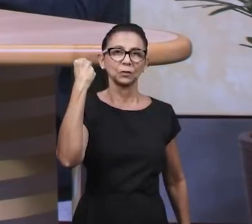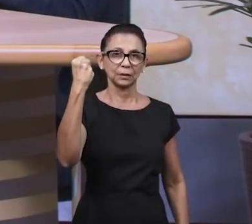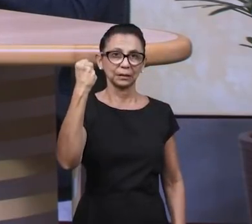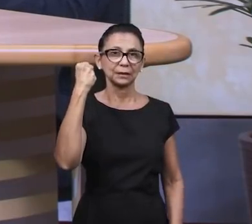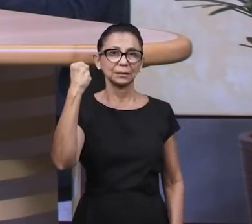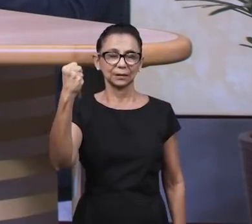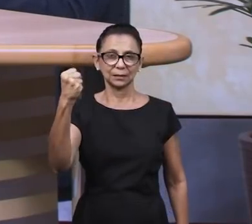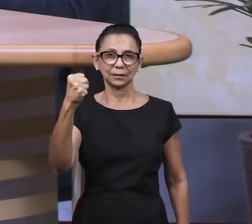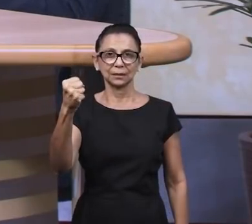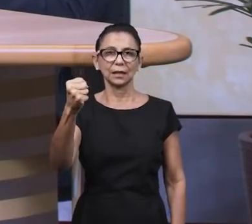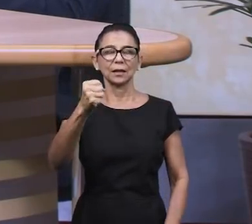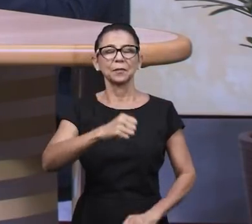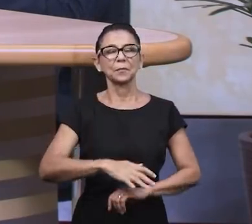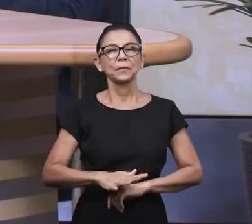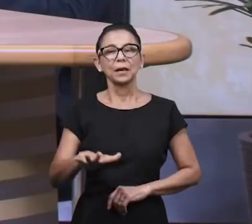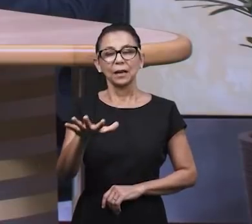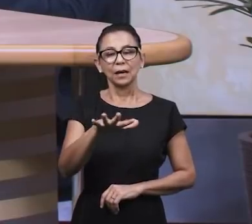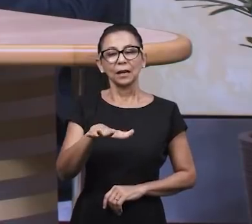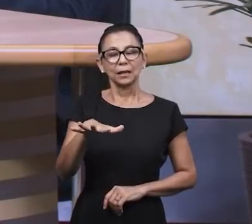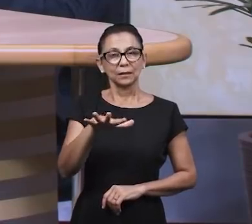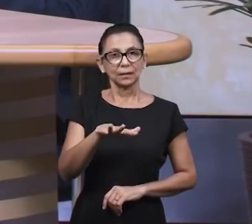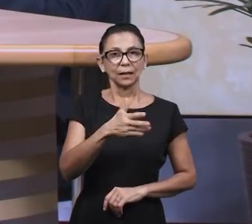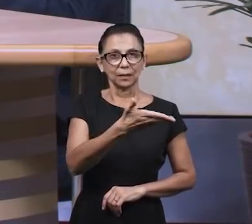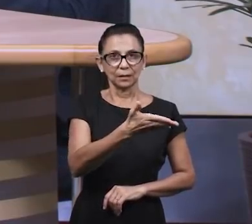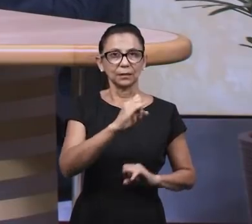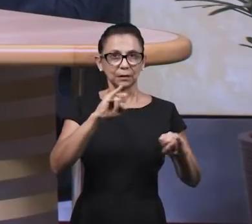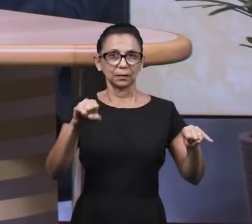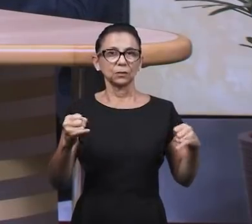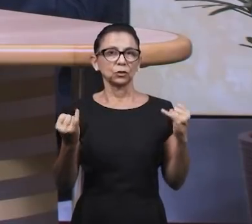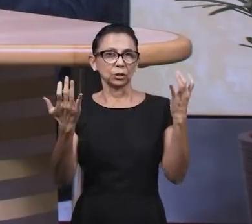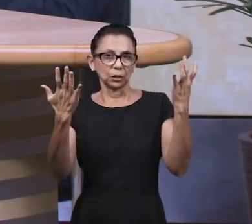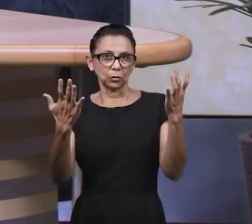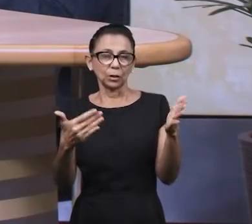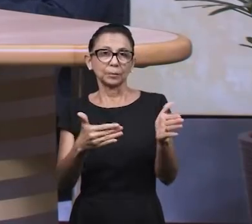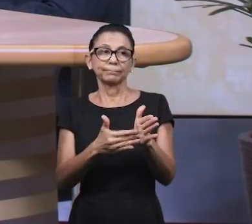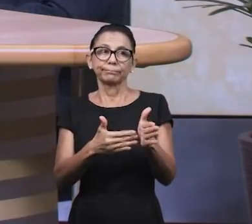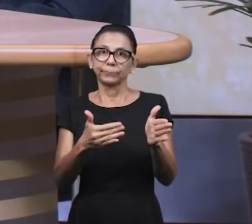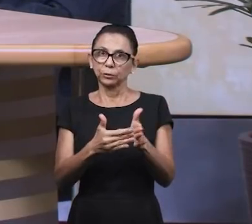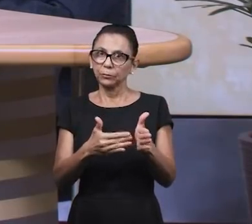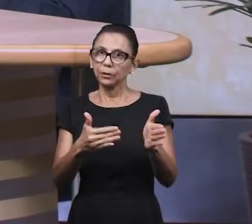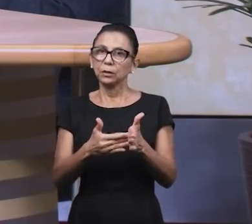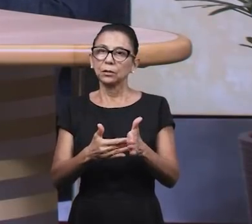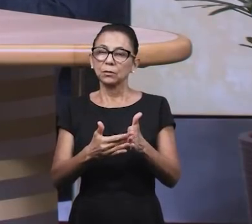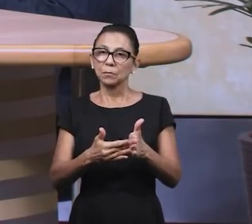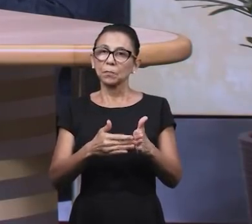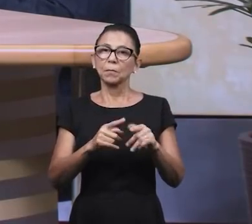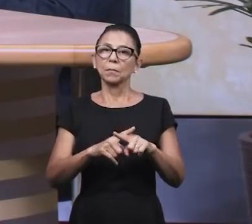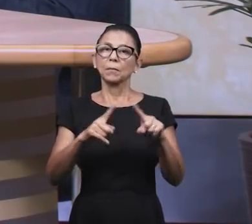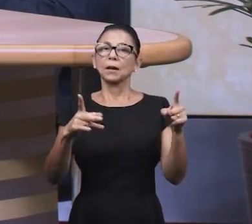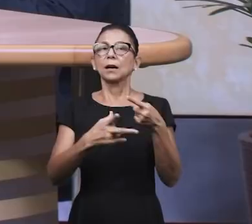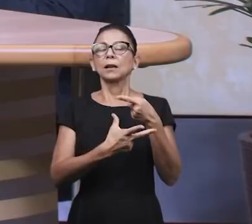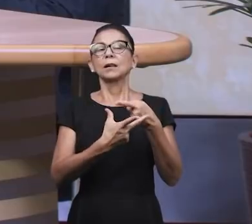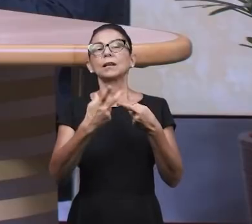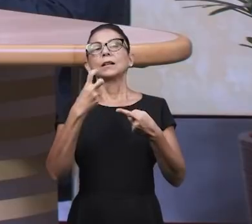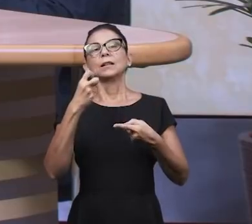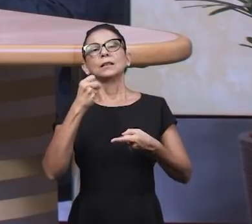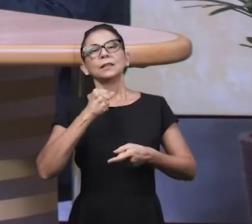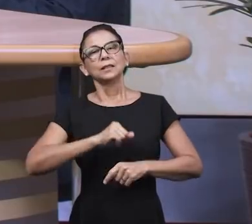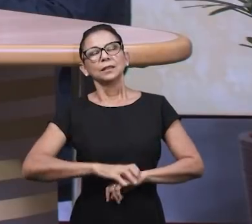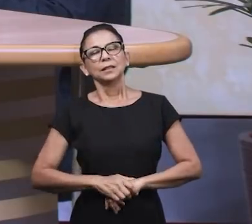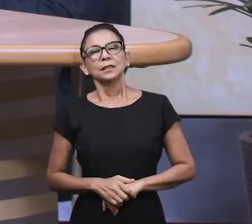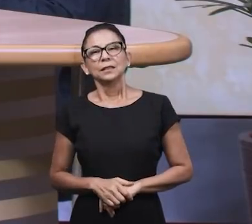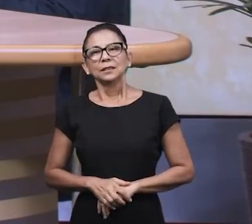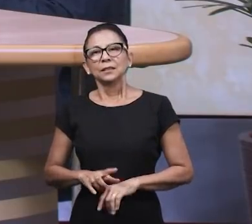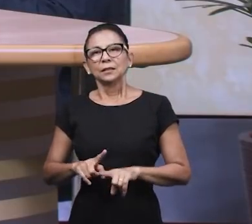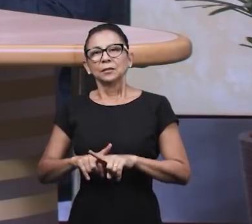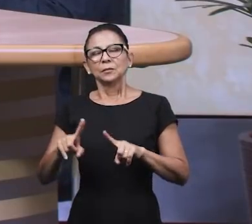terra, a primeira conquista foi Jericó, que era, inclusive, o maior obstáculo. Isso nos faz lembrar o que o salmista